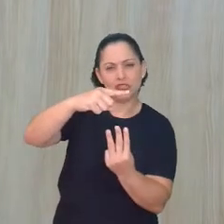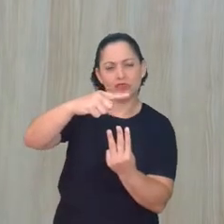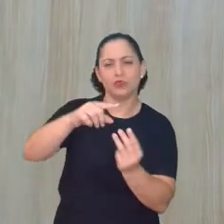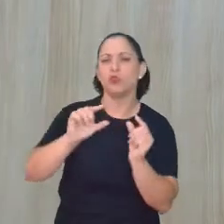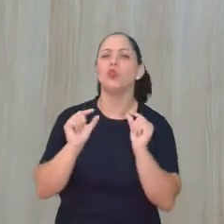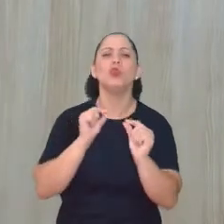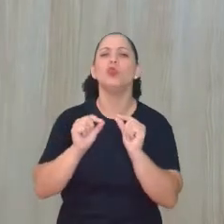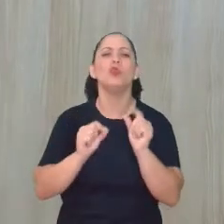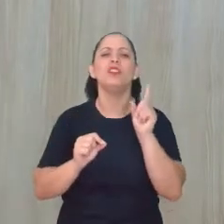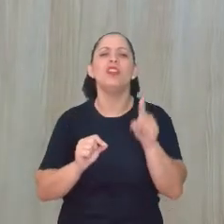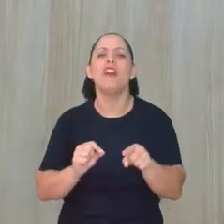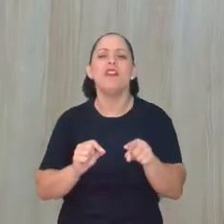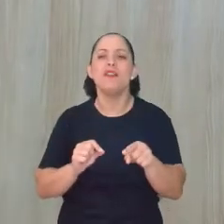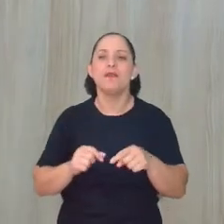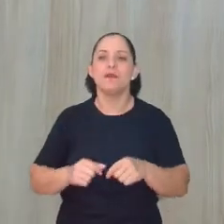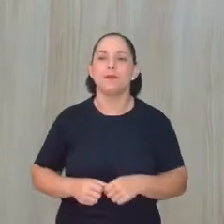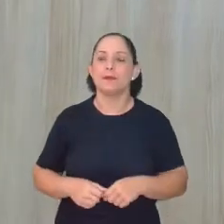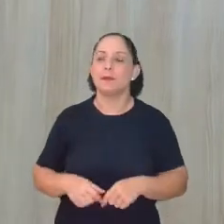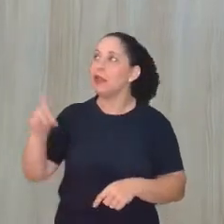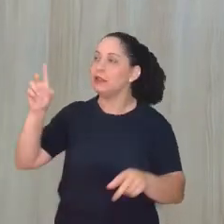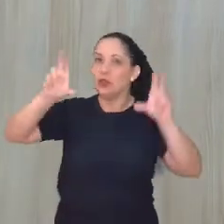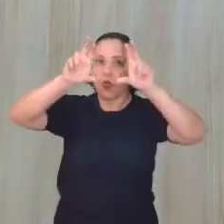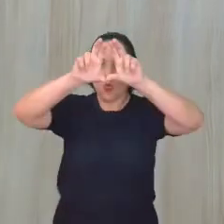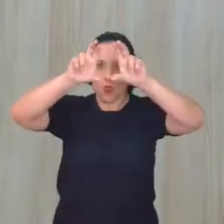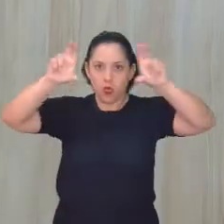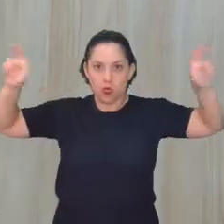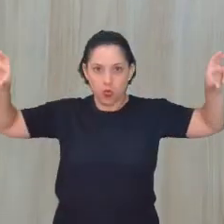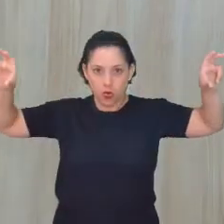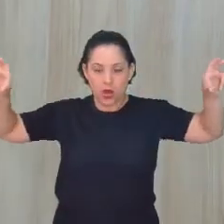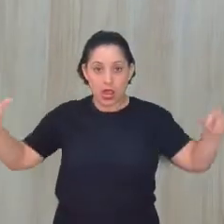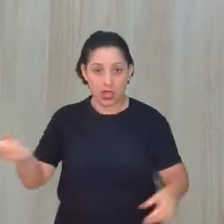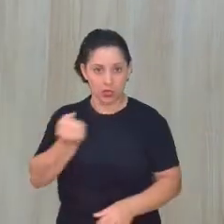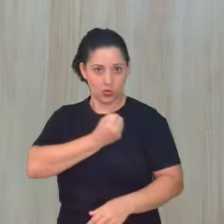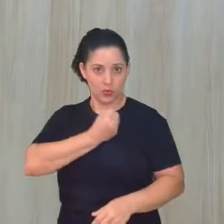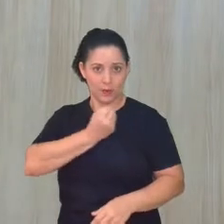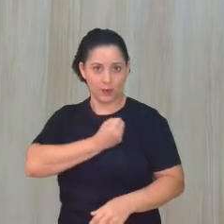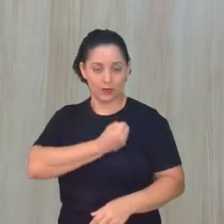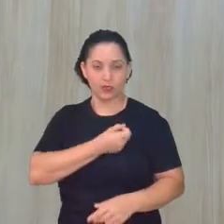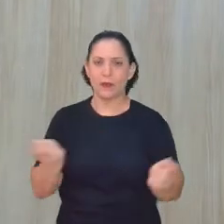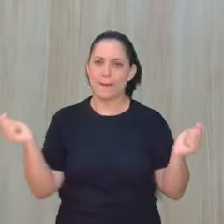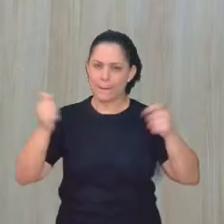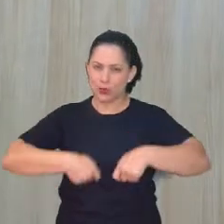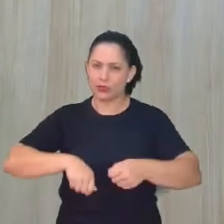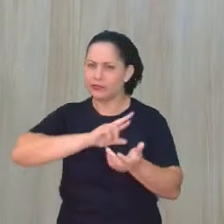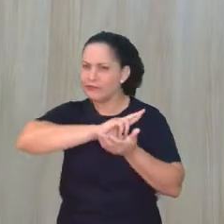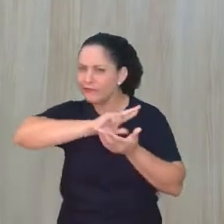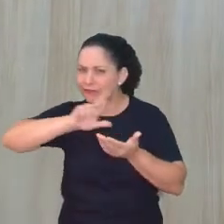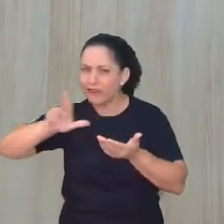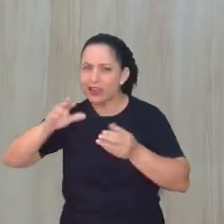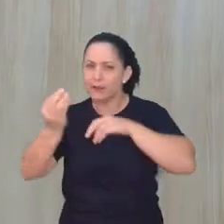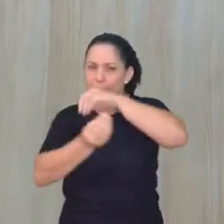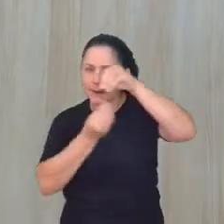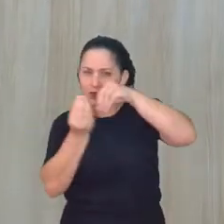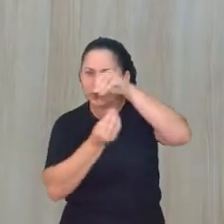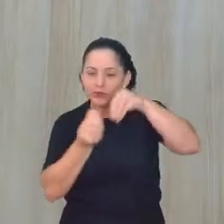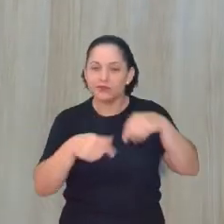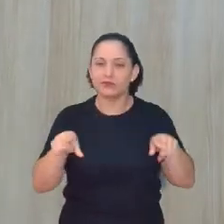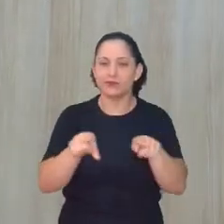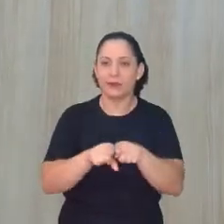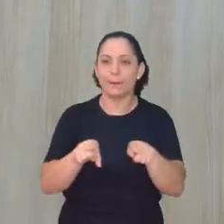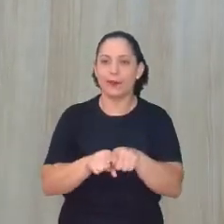tá? Aqui eu coloquei só números, mas eu poderia colocar aí grandezas, certo? Como, por